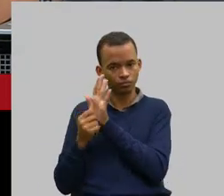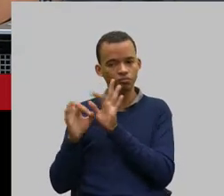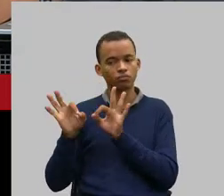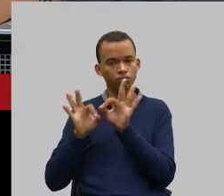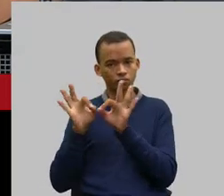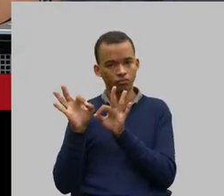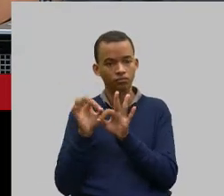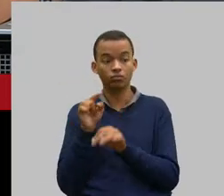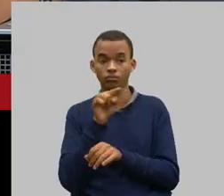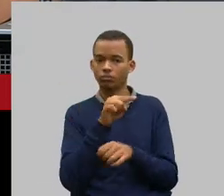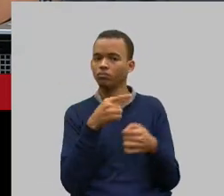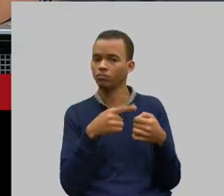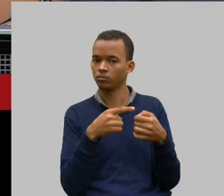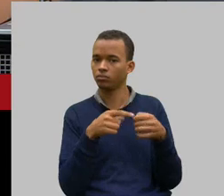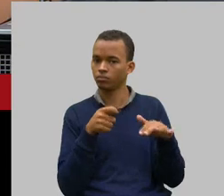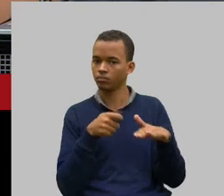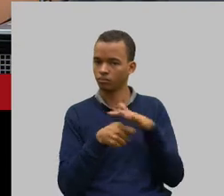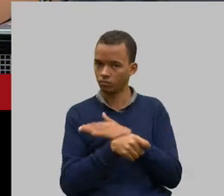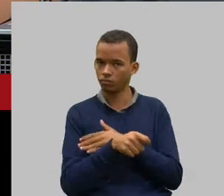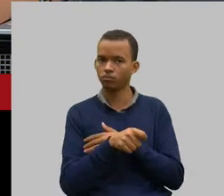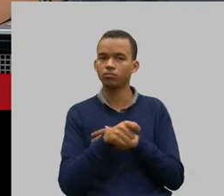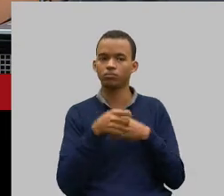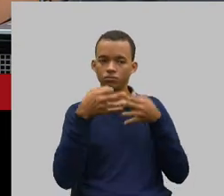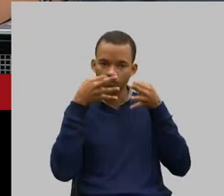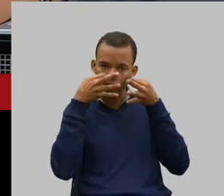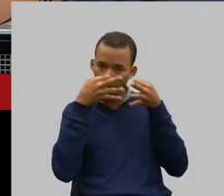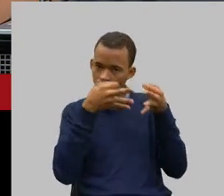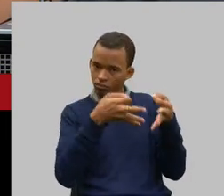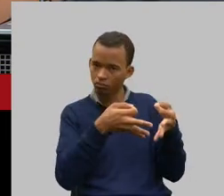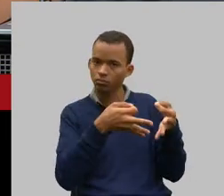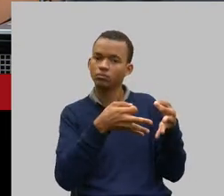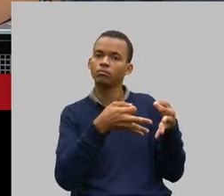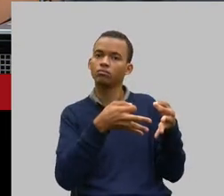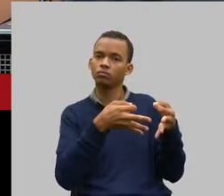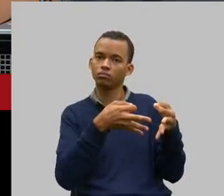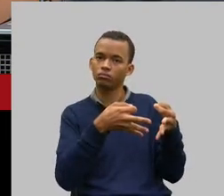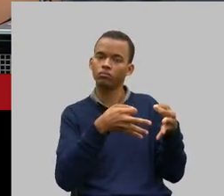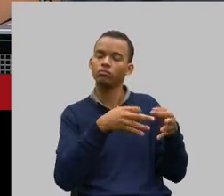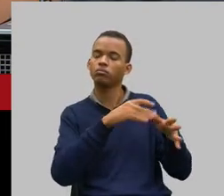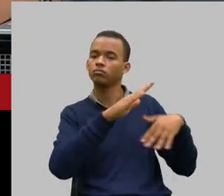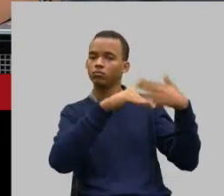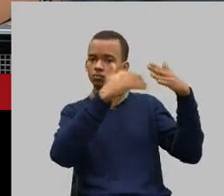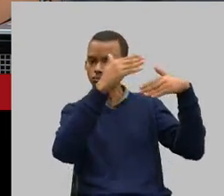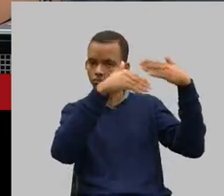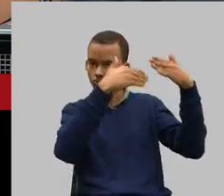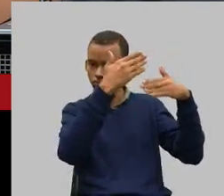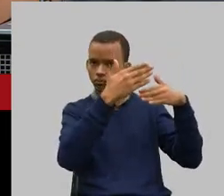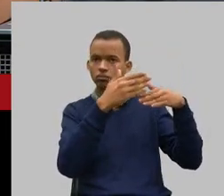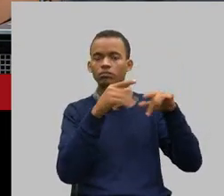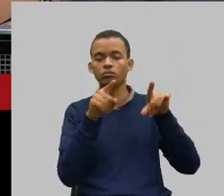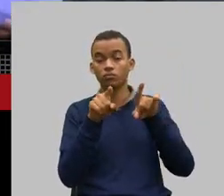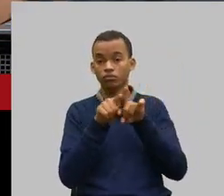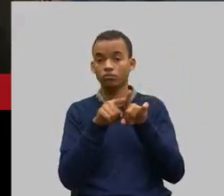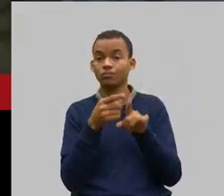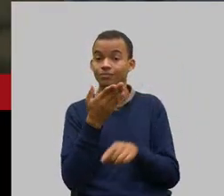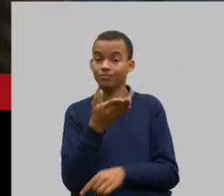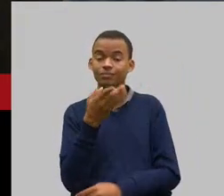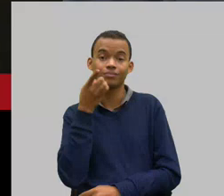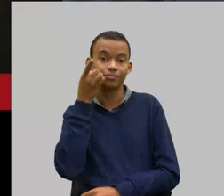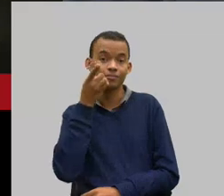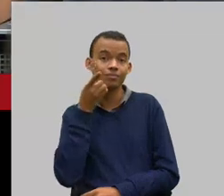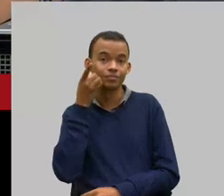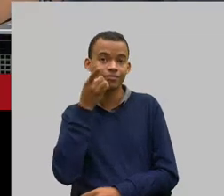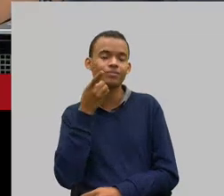sido sim eh um grande um grande vetor aí de desenvolvimento e a senhora tem sido uma uma